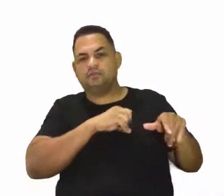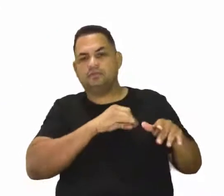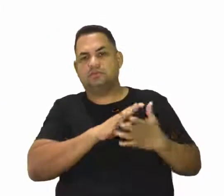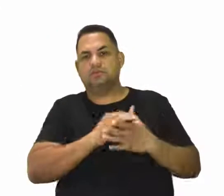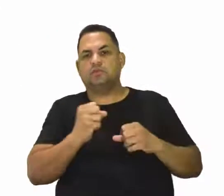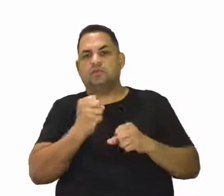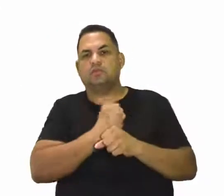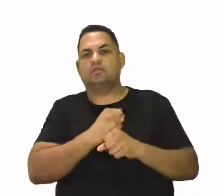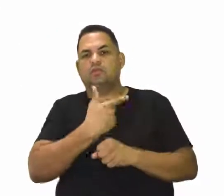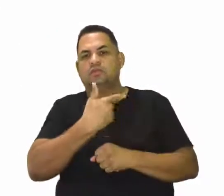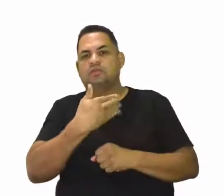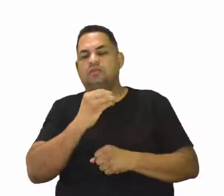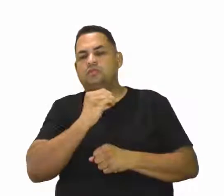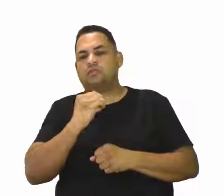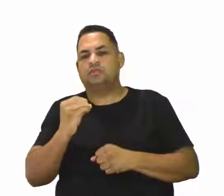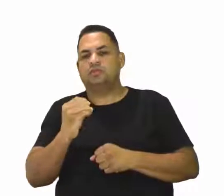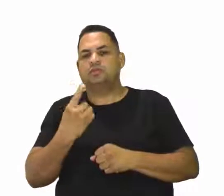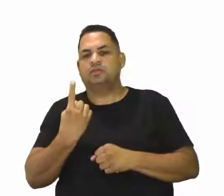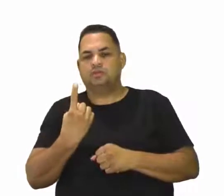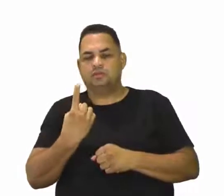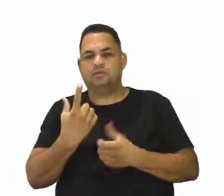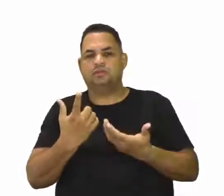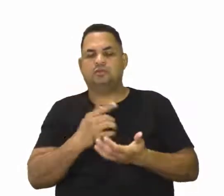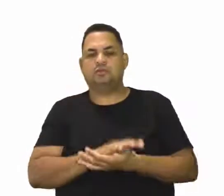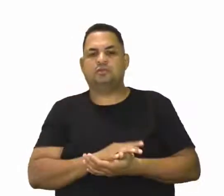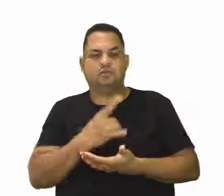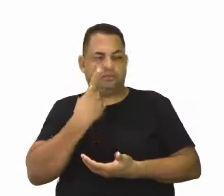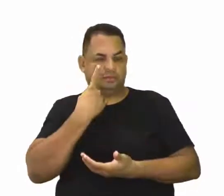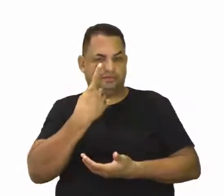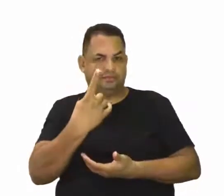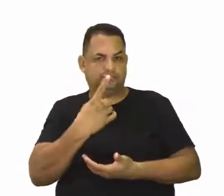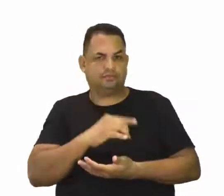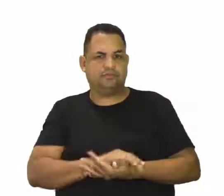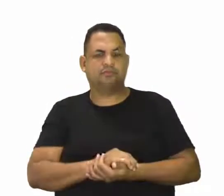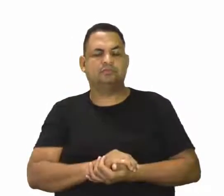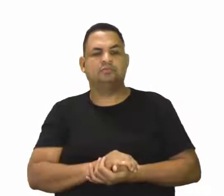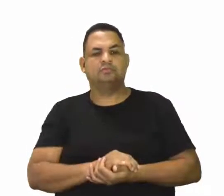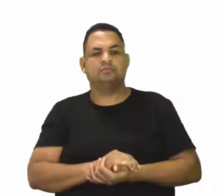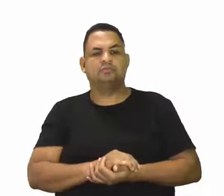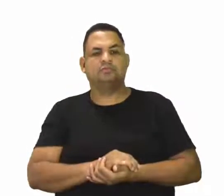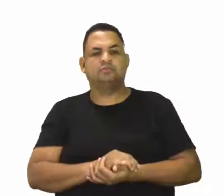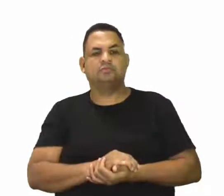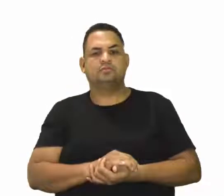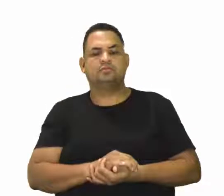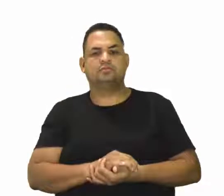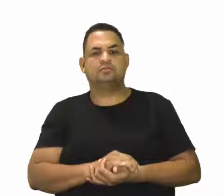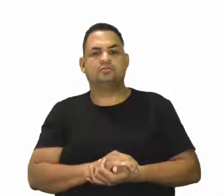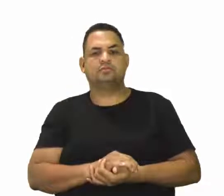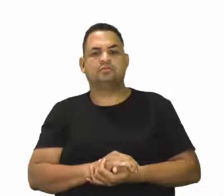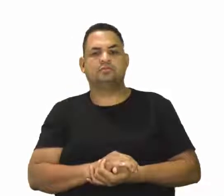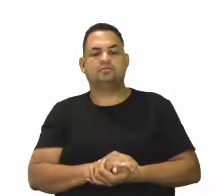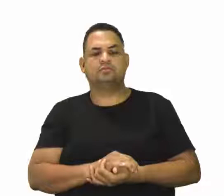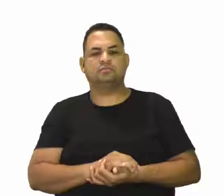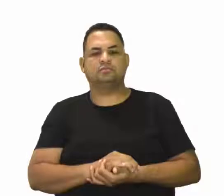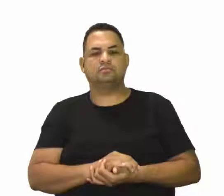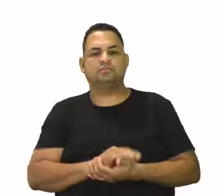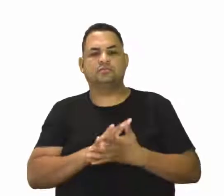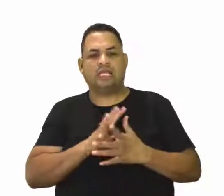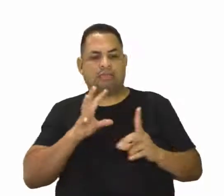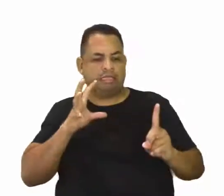2021 e a Observe que mesmo com sendo sendo